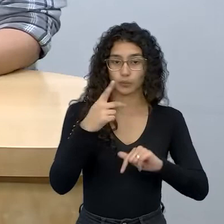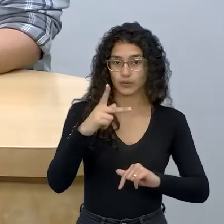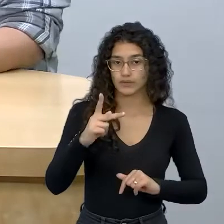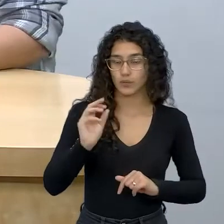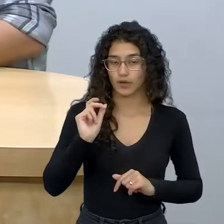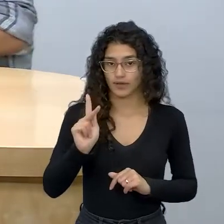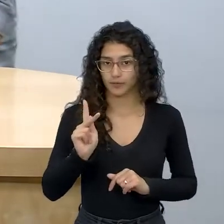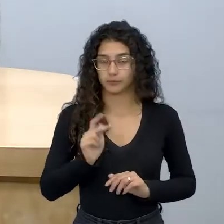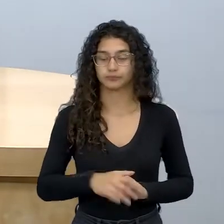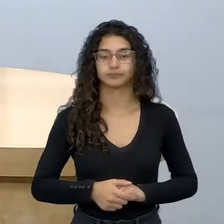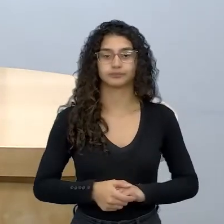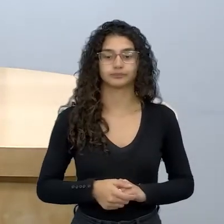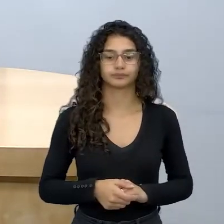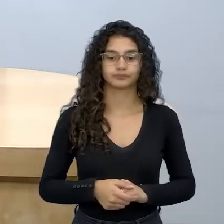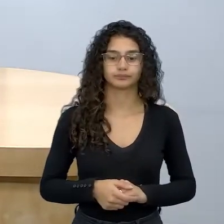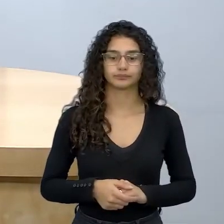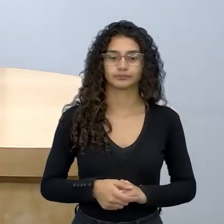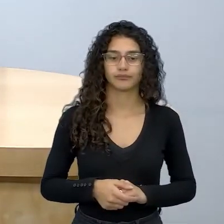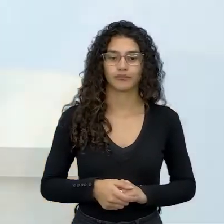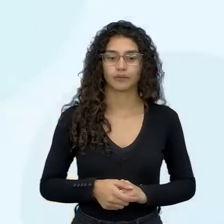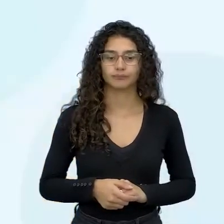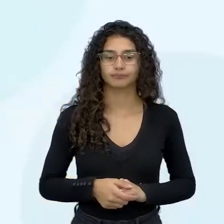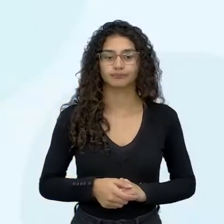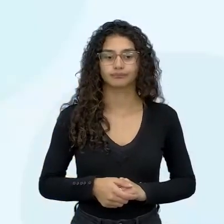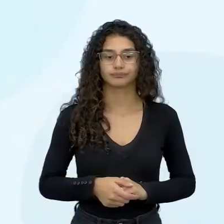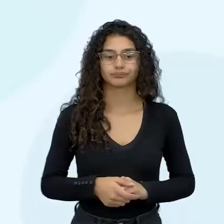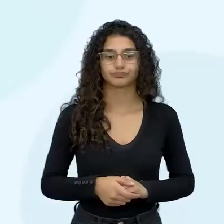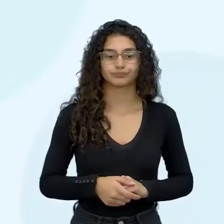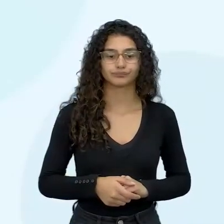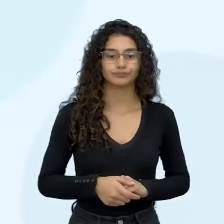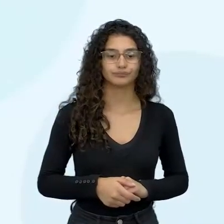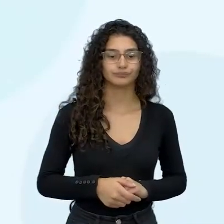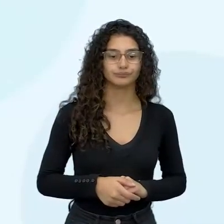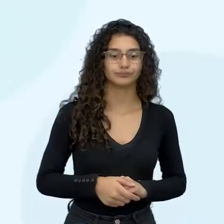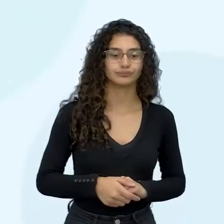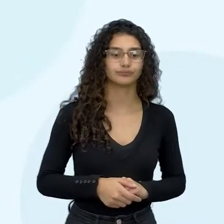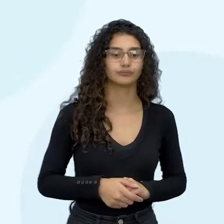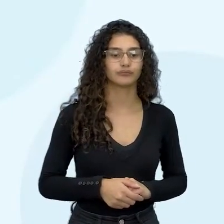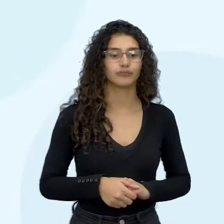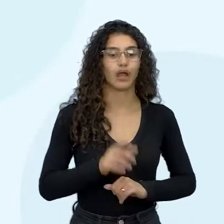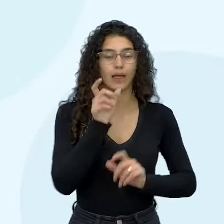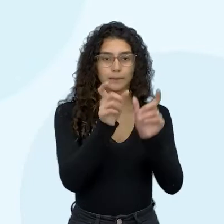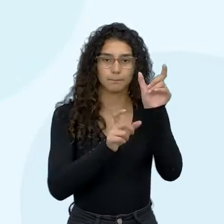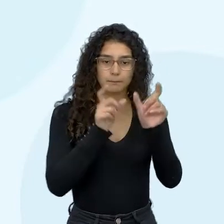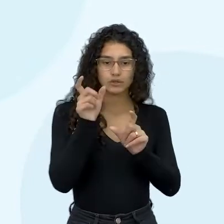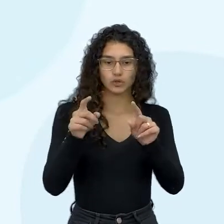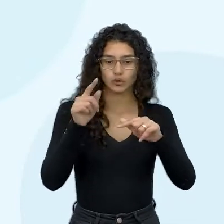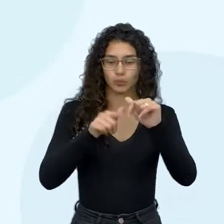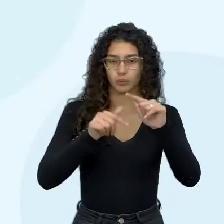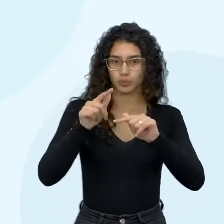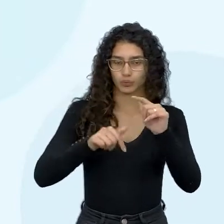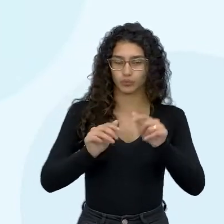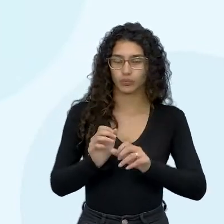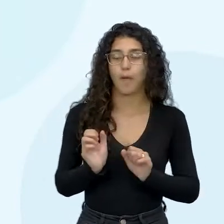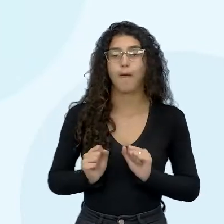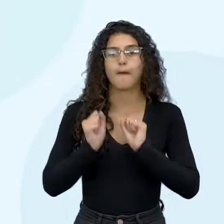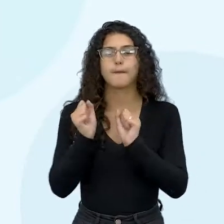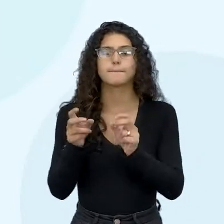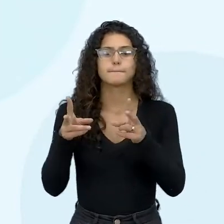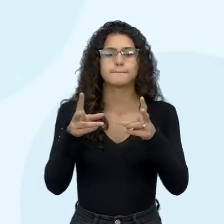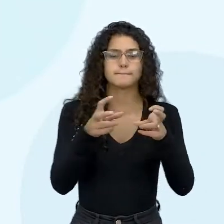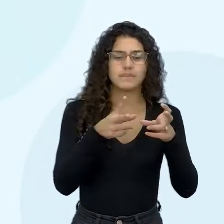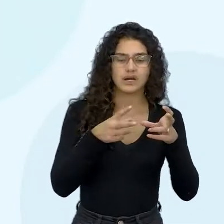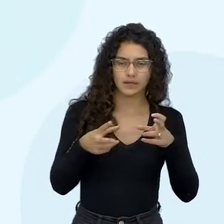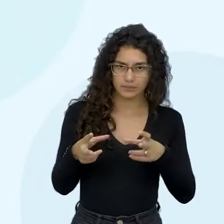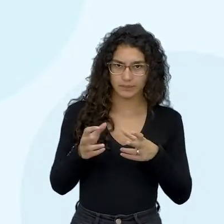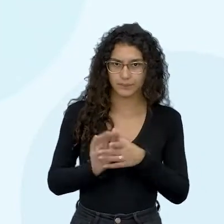tá ok? O público-alvo do seu produto. Vocês podem reparar, ou serviço,